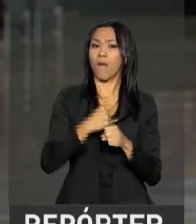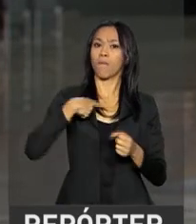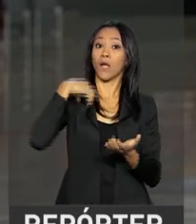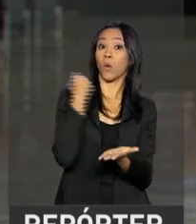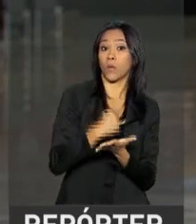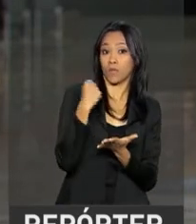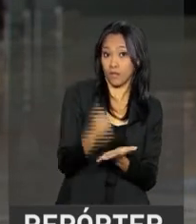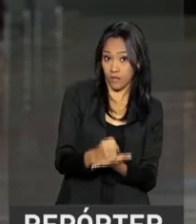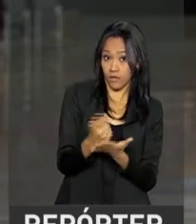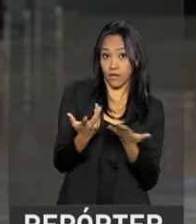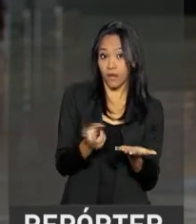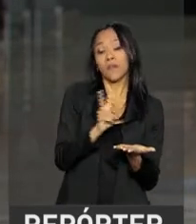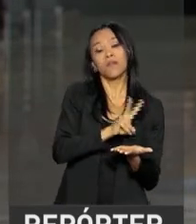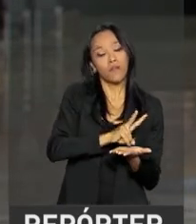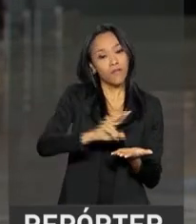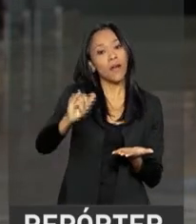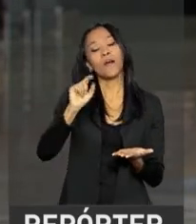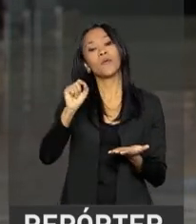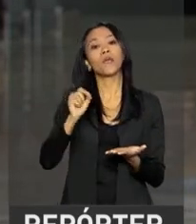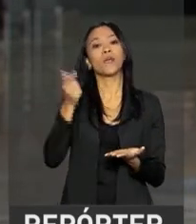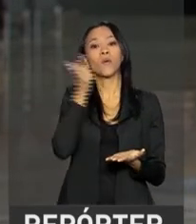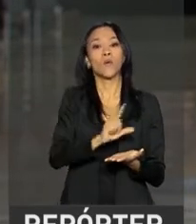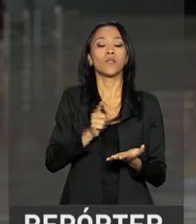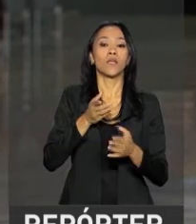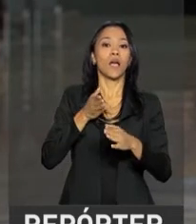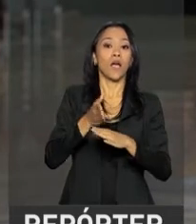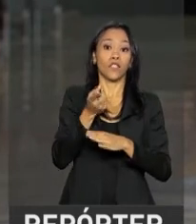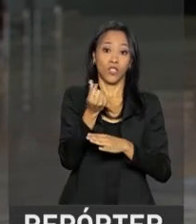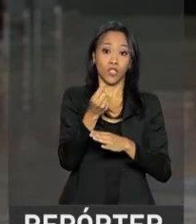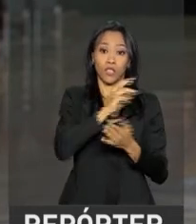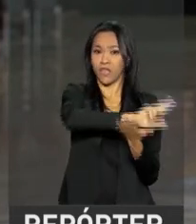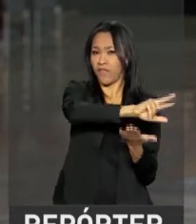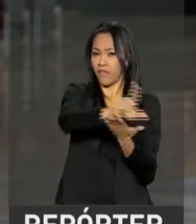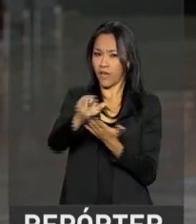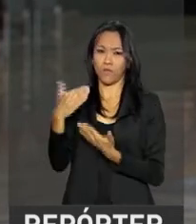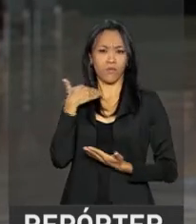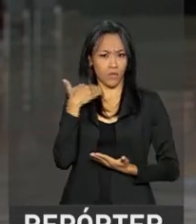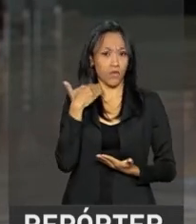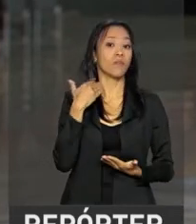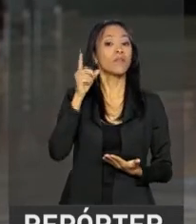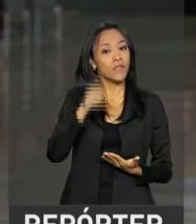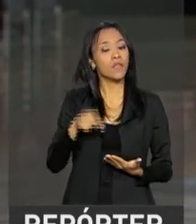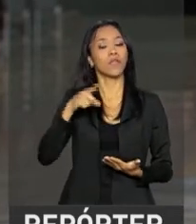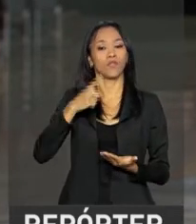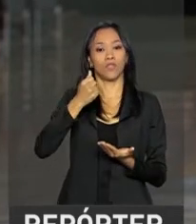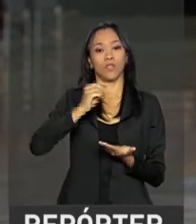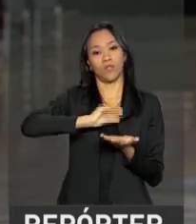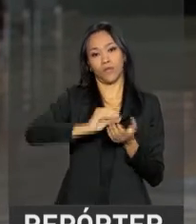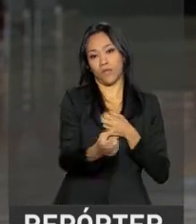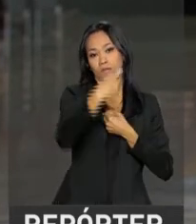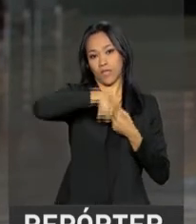proposta e vão poder acessar o financiamento em diversas instituições financeiras habilitadas no programa